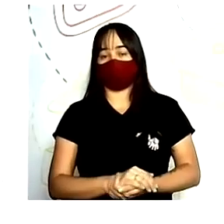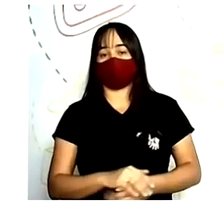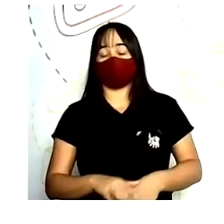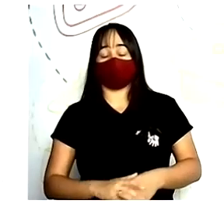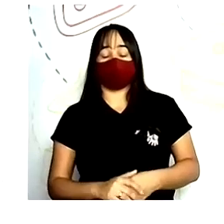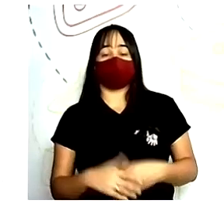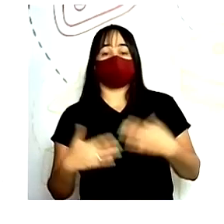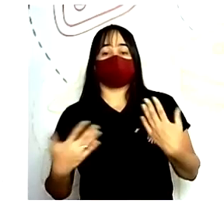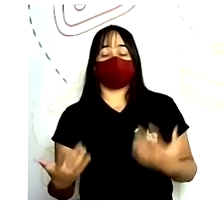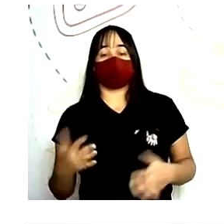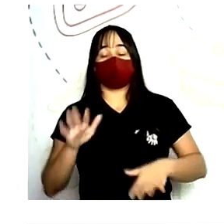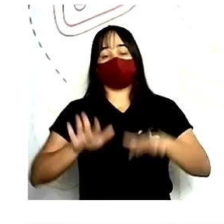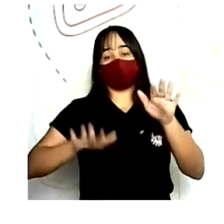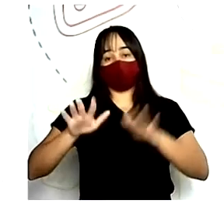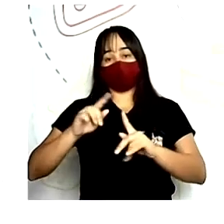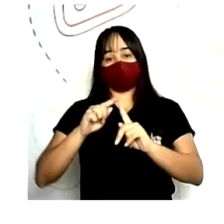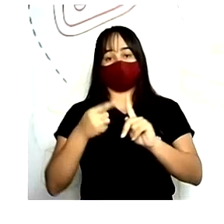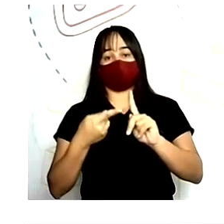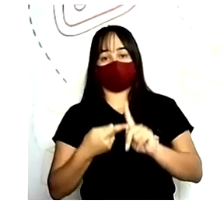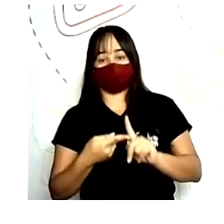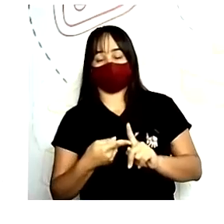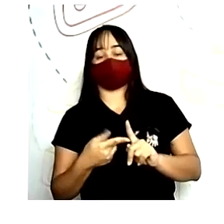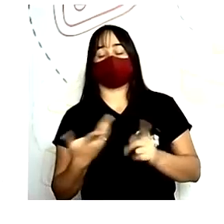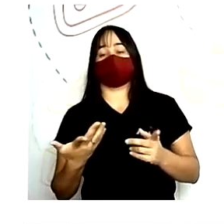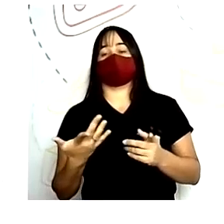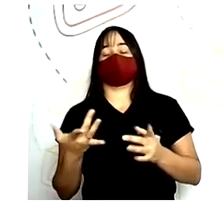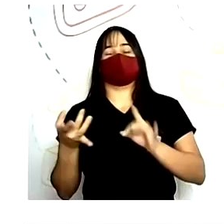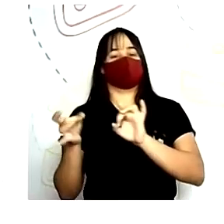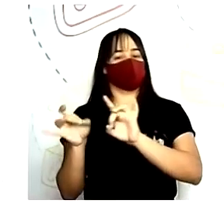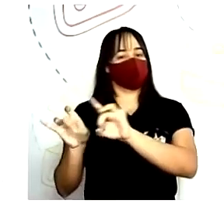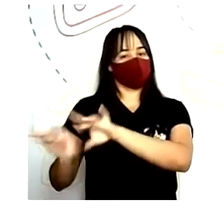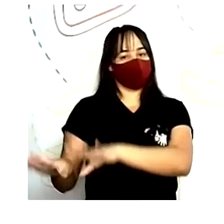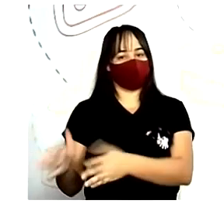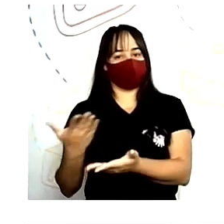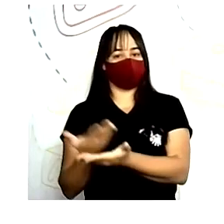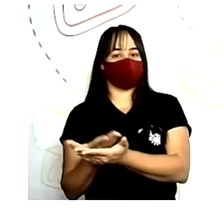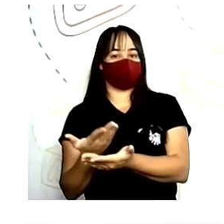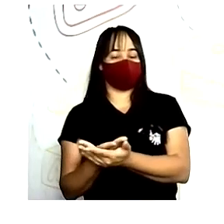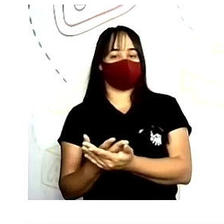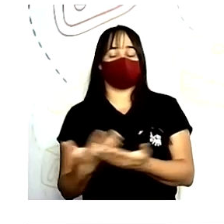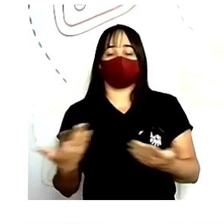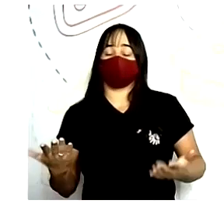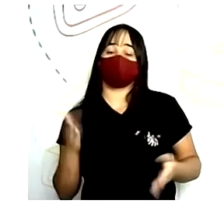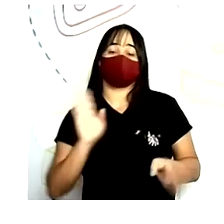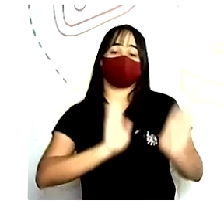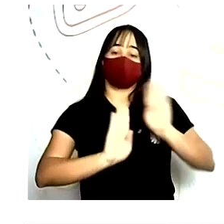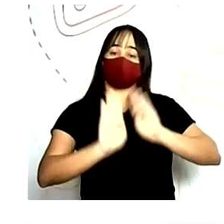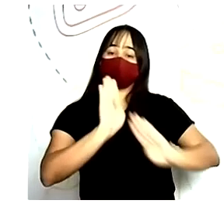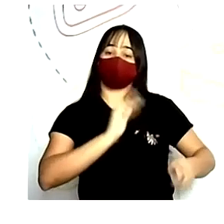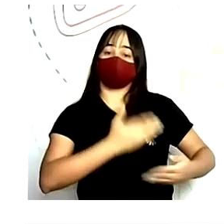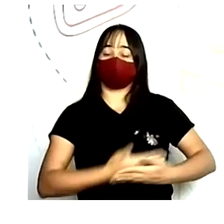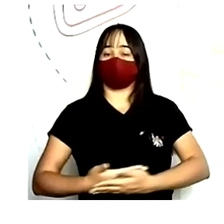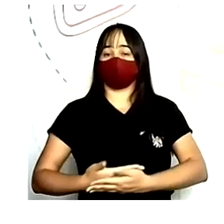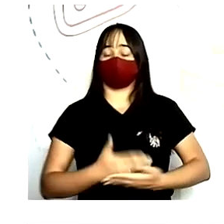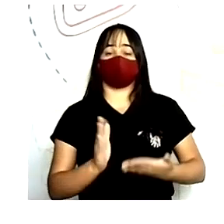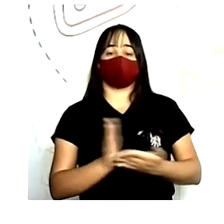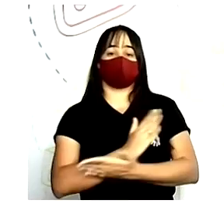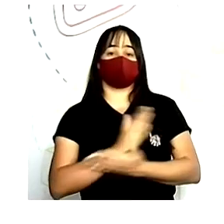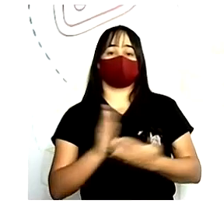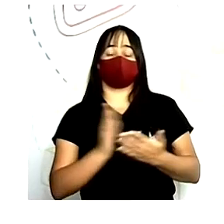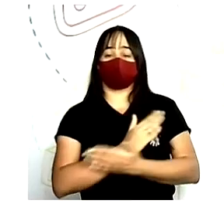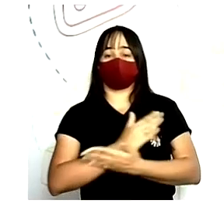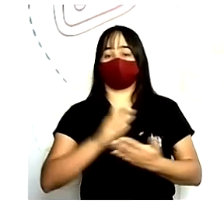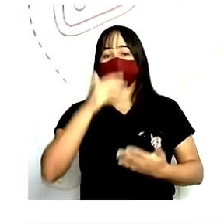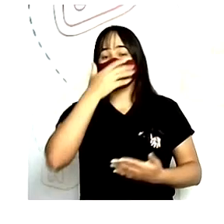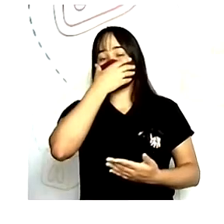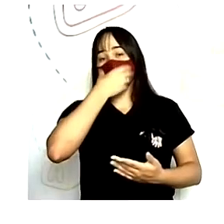maioria das adolescentes que engravida abandonam seus estudos. E para quê? Para cuidar do seu filho. Até, às vezes é até a pressão dos pais,